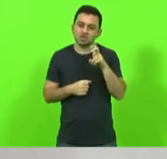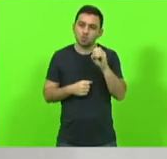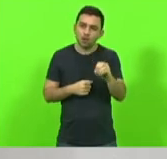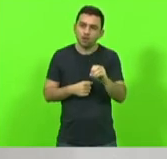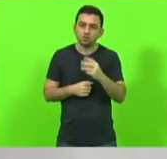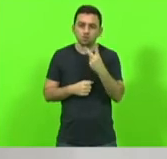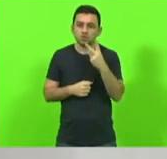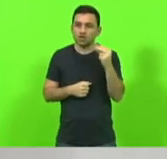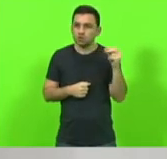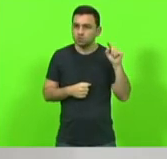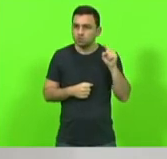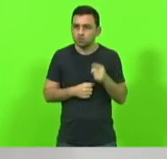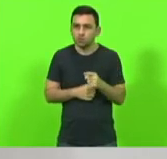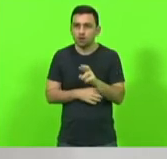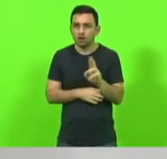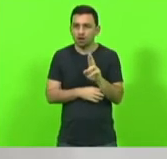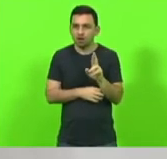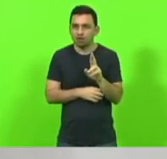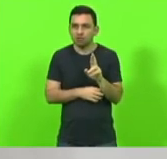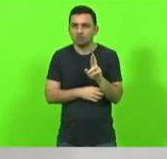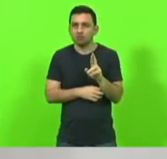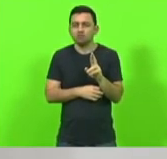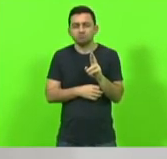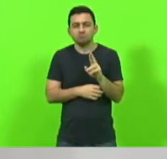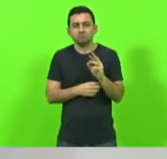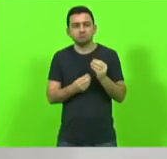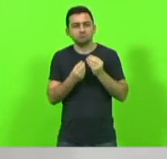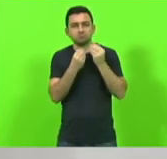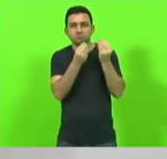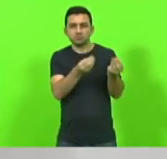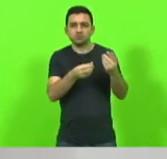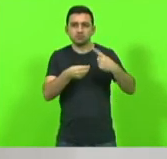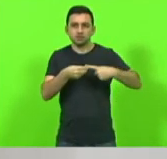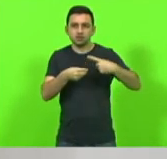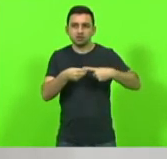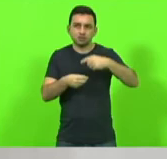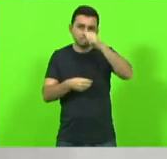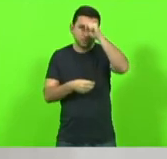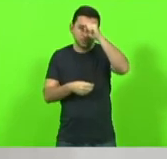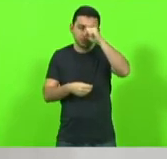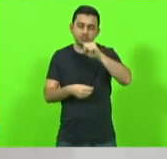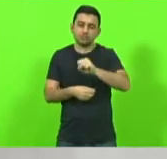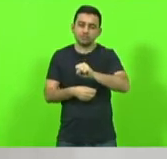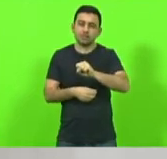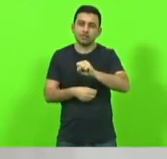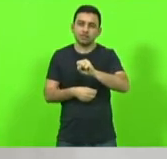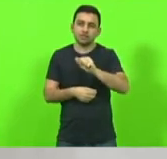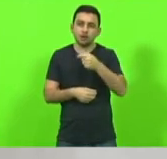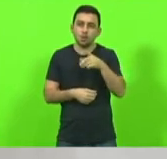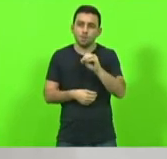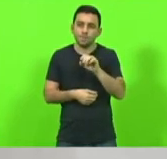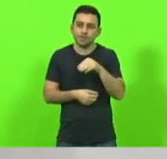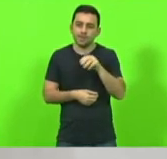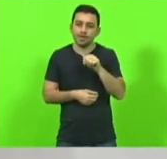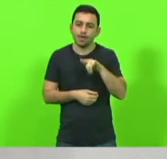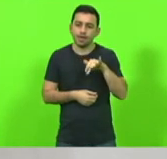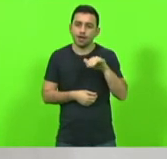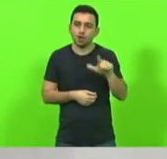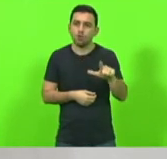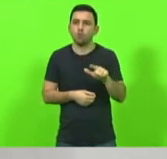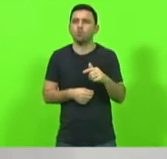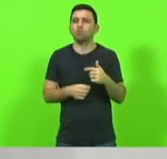mil, para o município de São Miguel da Boa Vista, por exemplo,